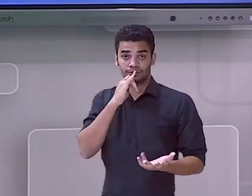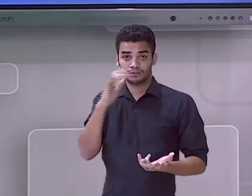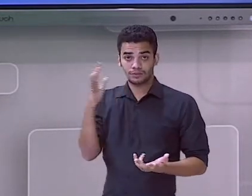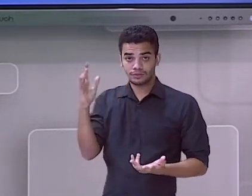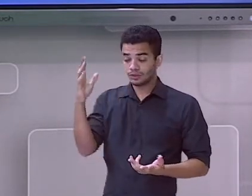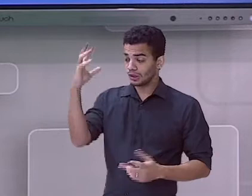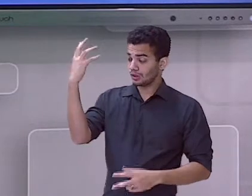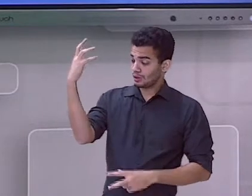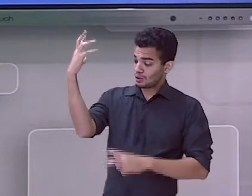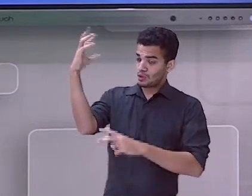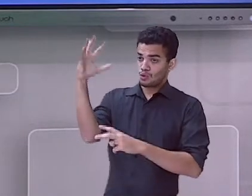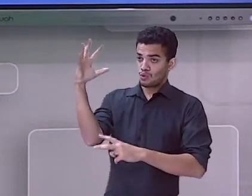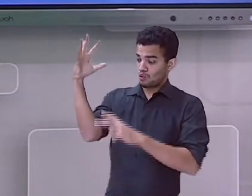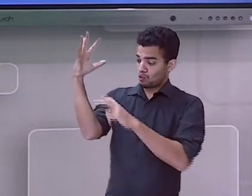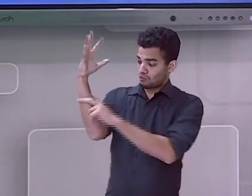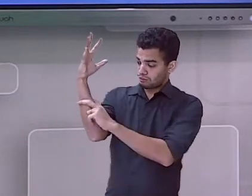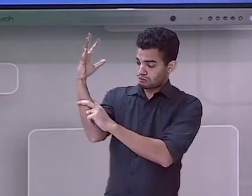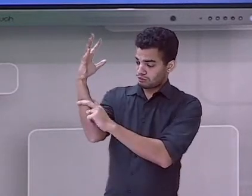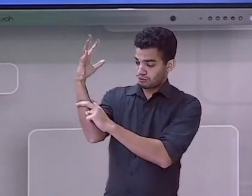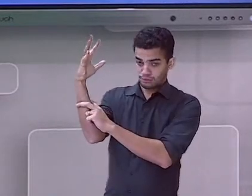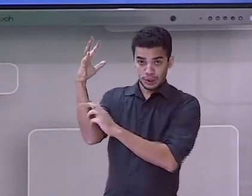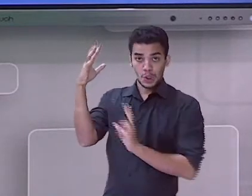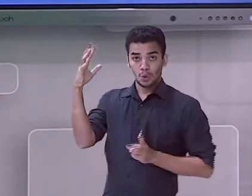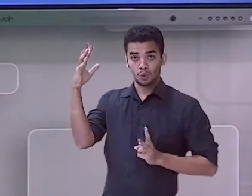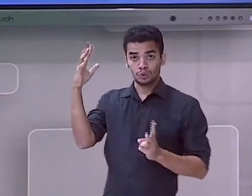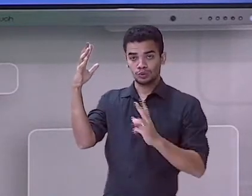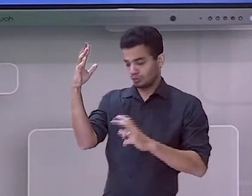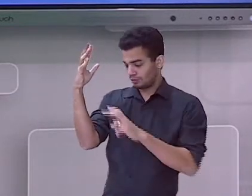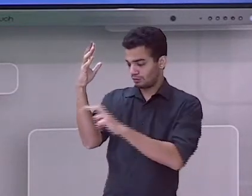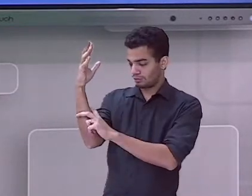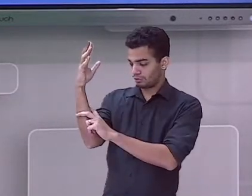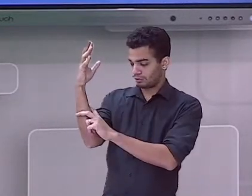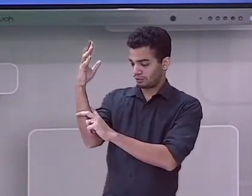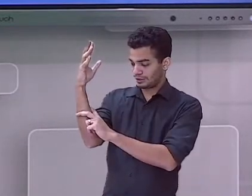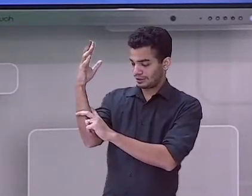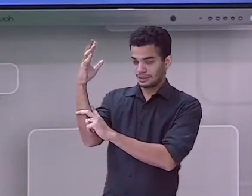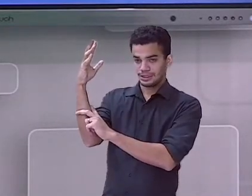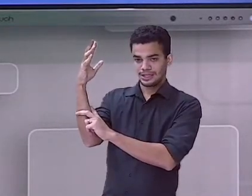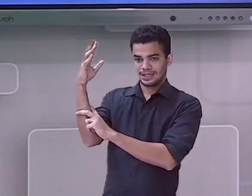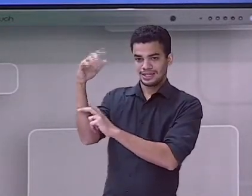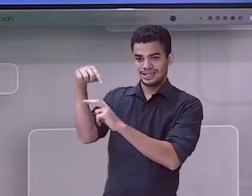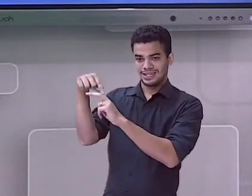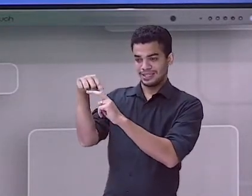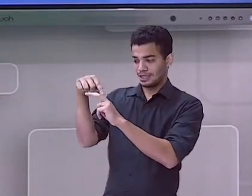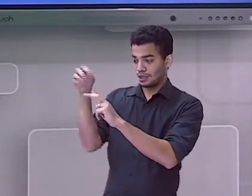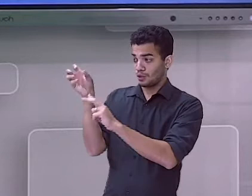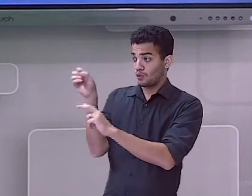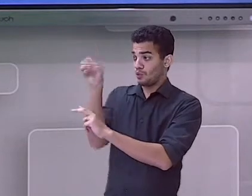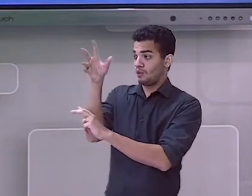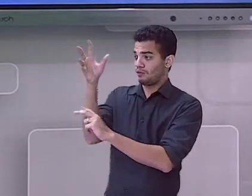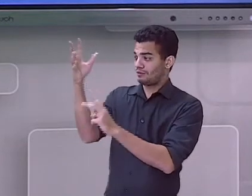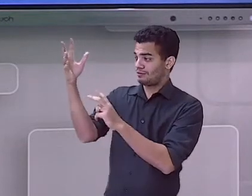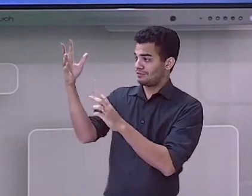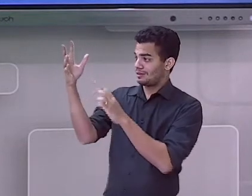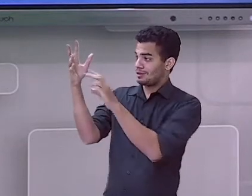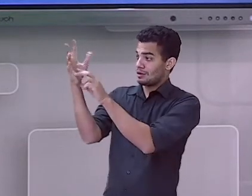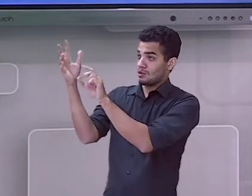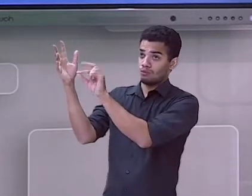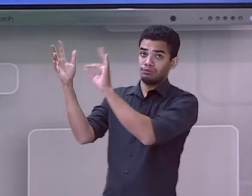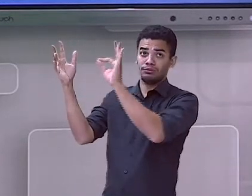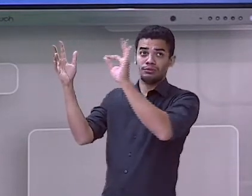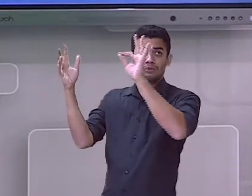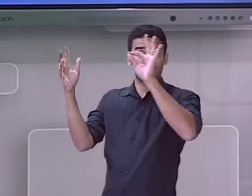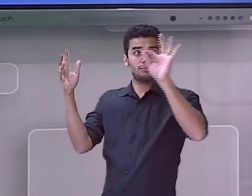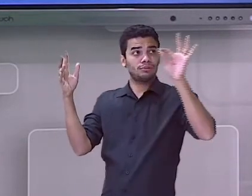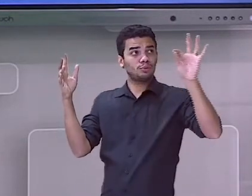casco de qualquer outra planta, mas ela vai ficar ali preso. E ela, com o novo esqueleto, vai voar para outro